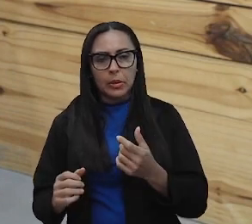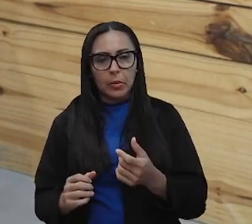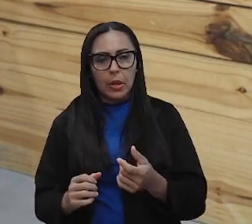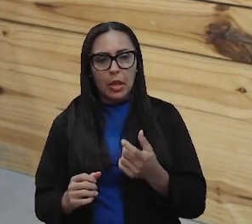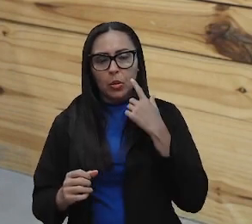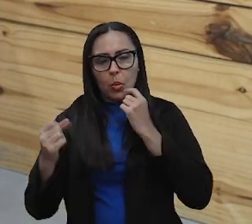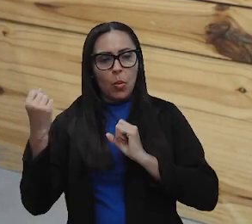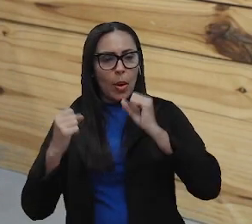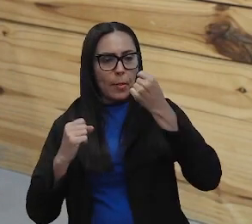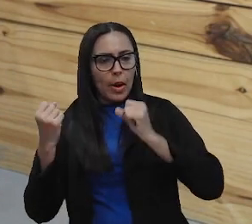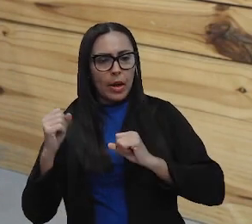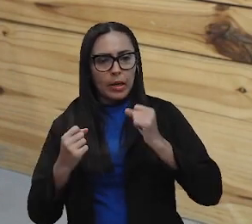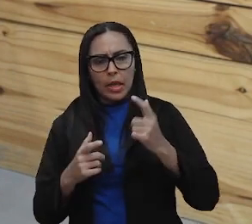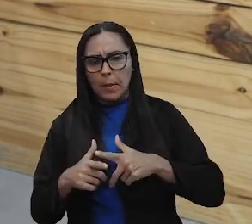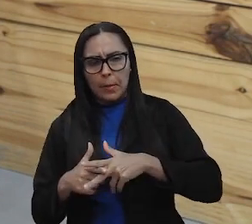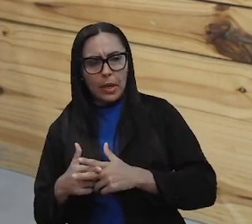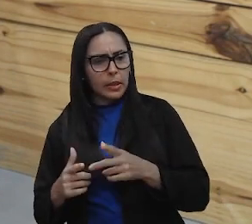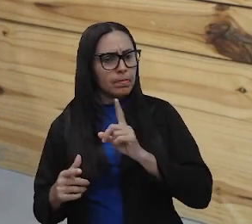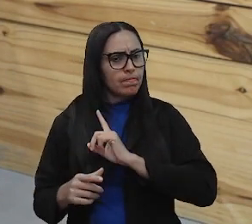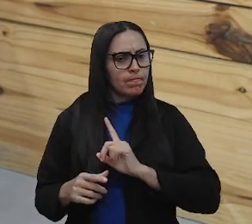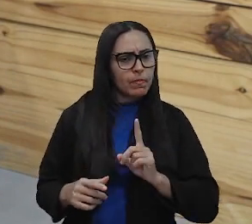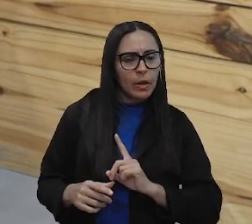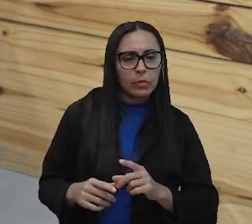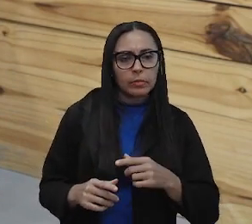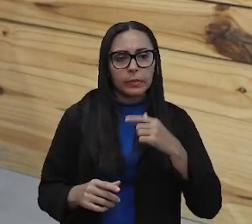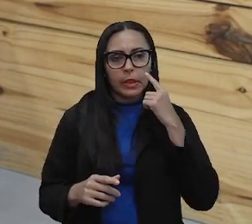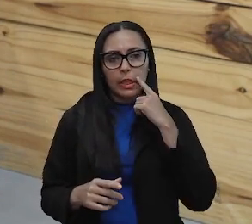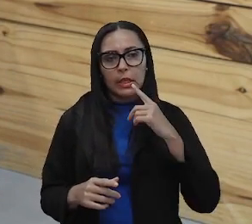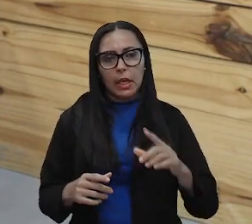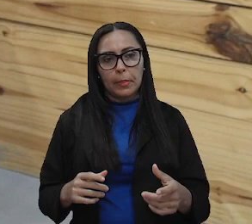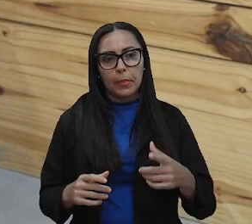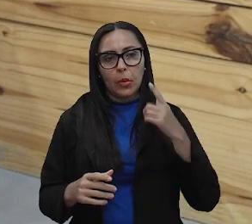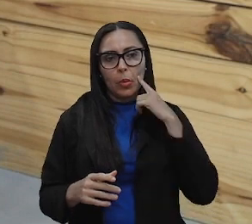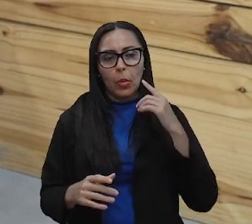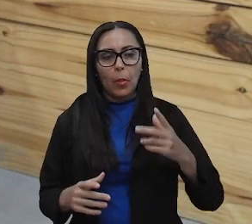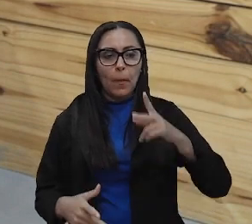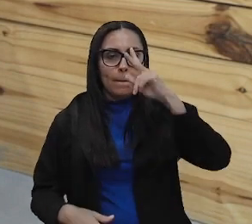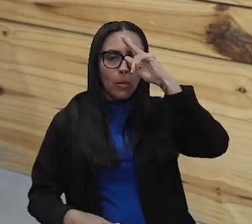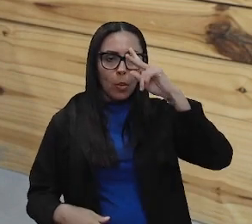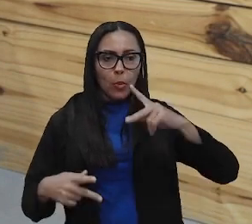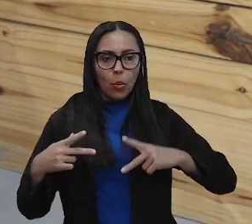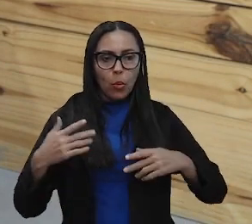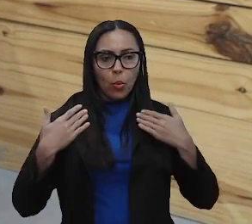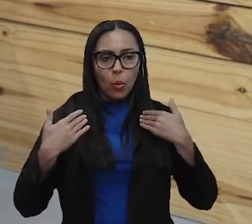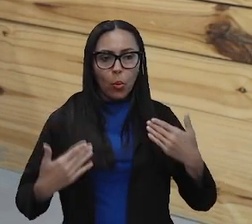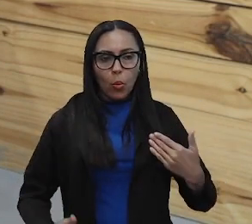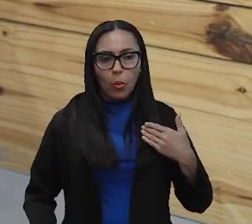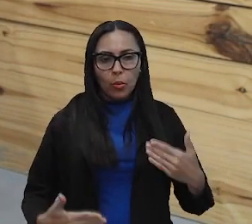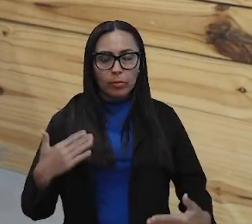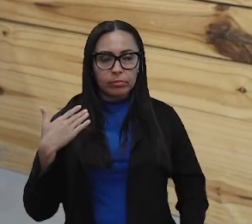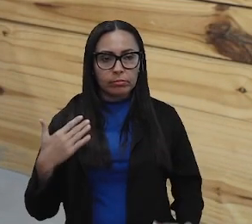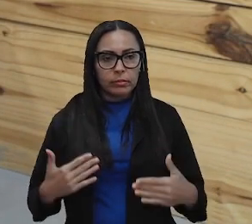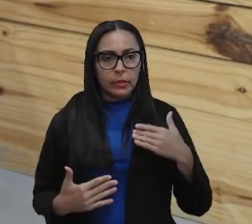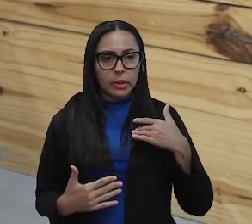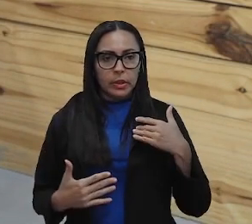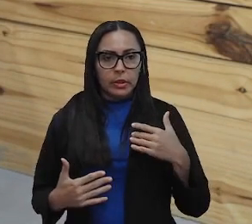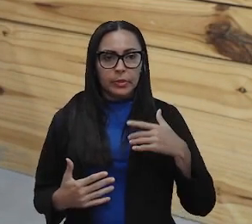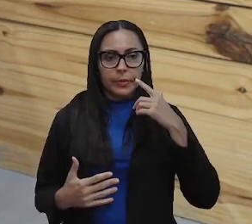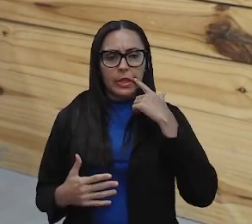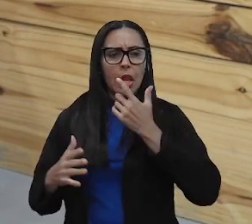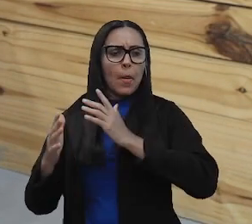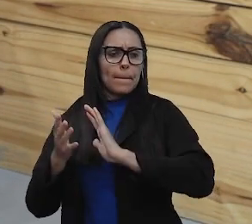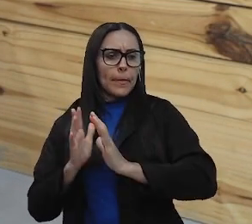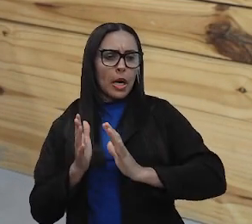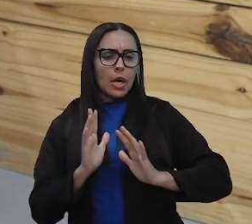não está manipulando um equipamento. Isso. Ele está manipulando o próprio corpo. Exatamente. Então, ele está ali. Pode